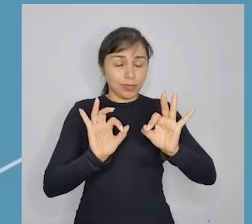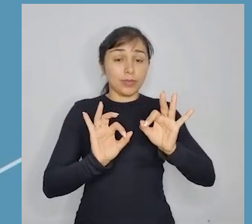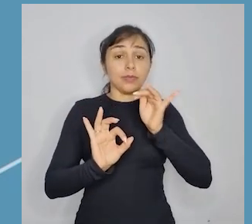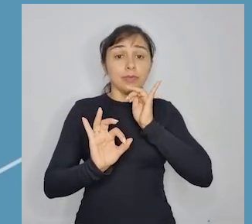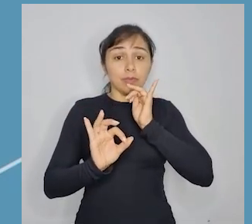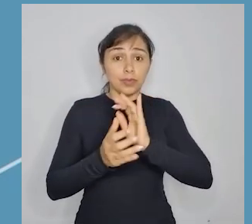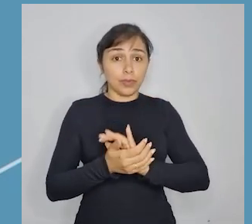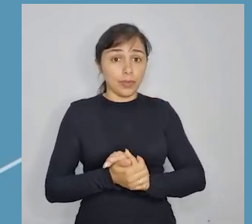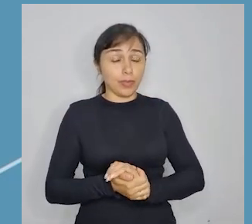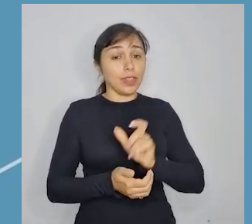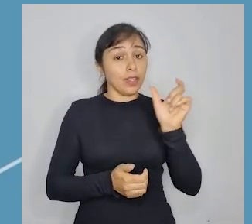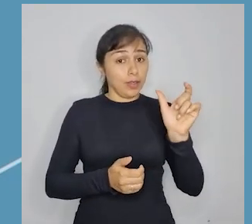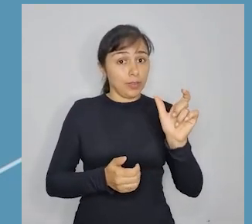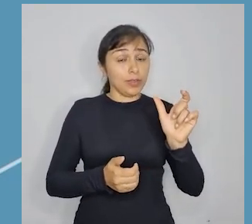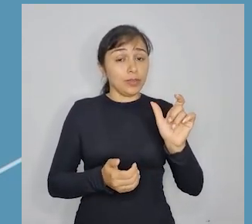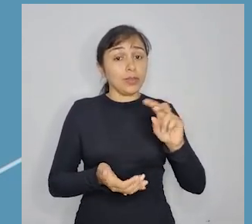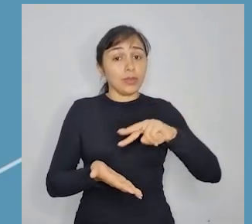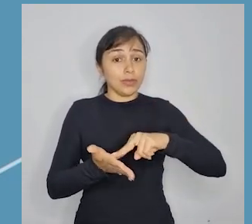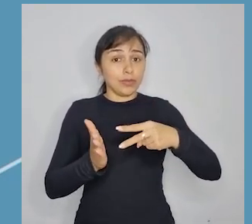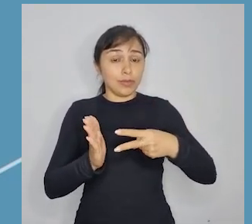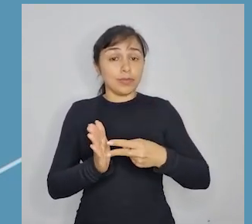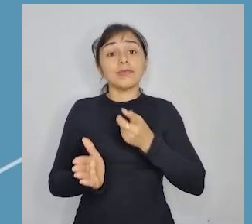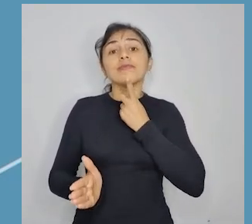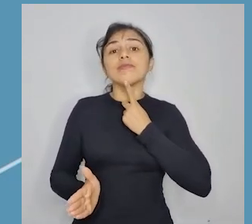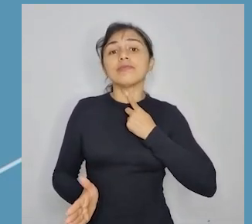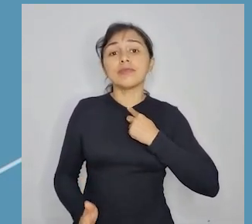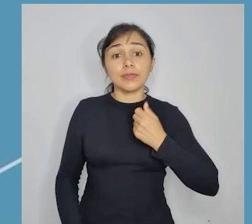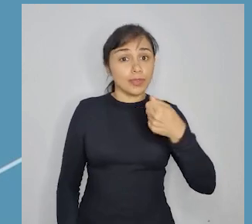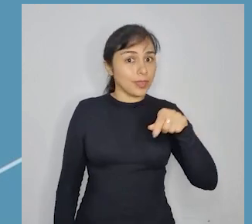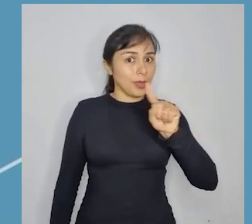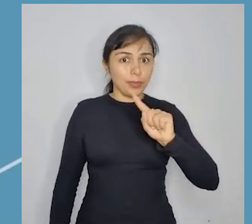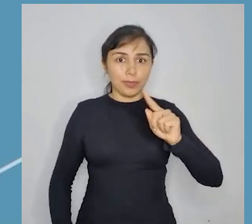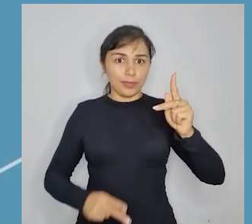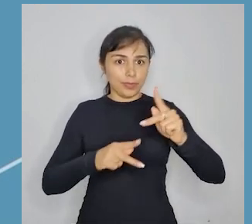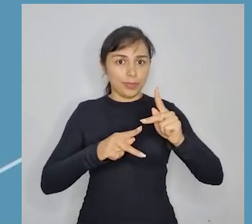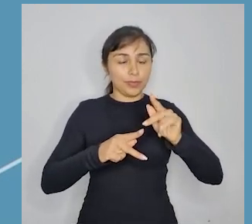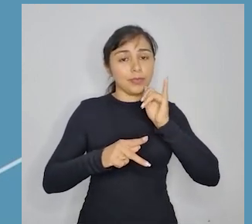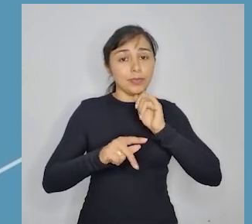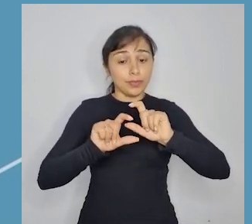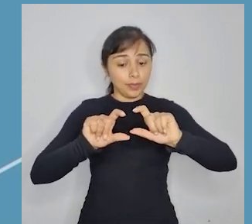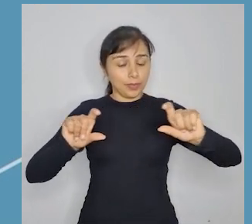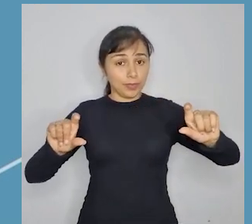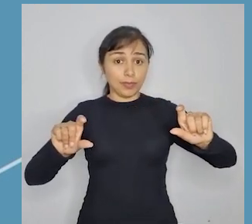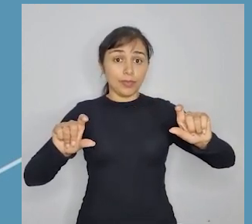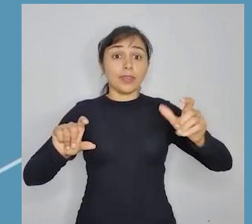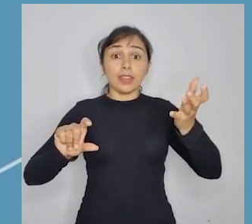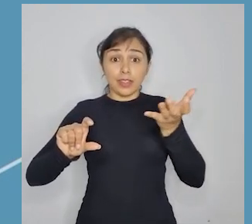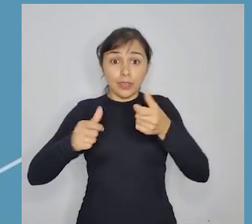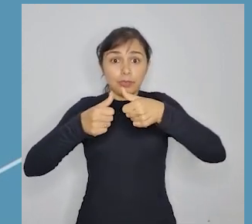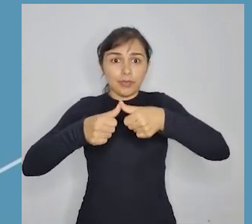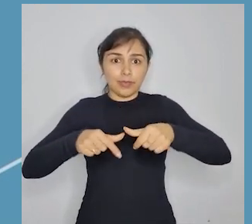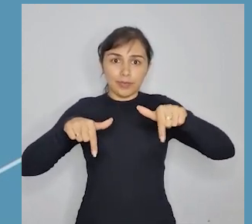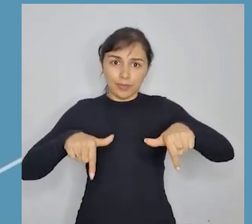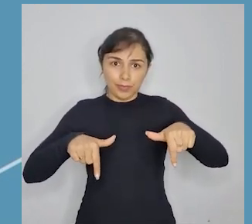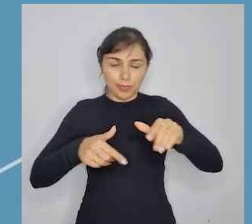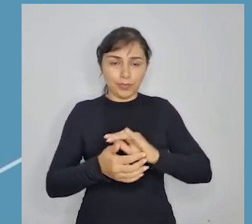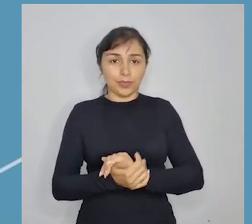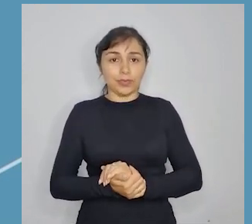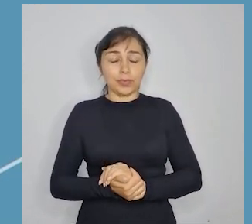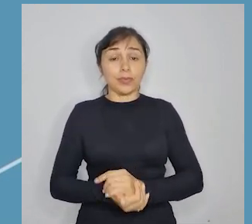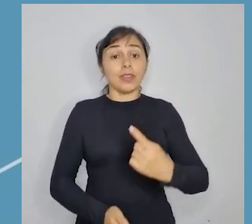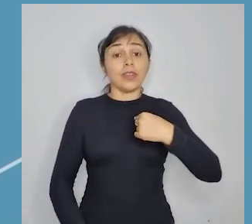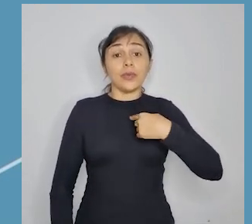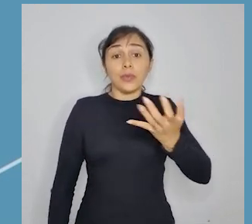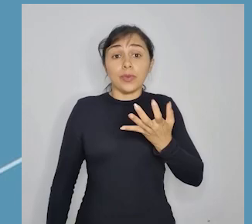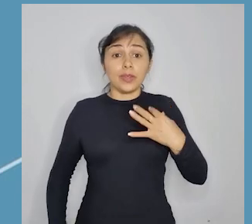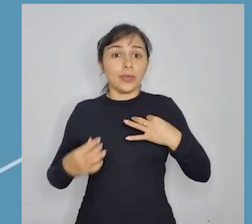desejar, não exige a preposição. Por exemplo, quero ficar aqui. Eu quero roupas novas. Já